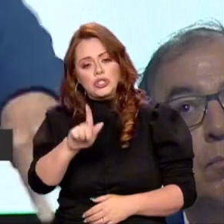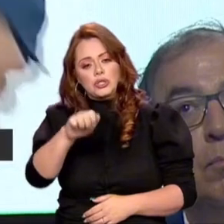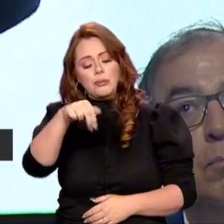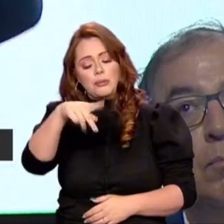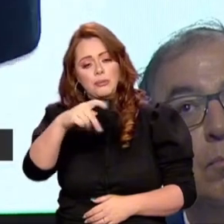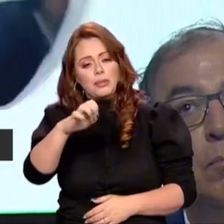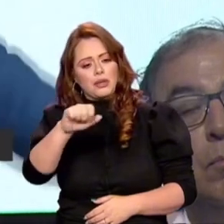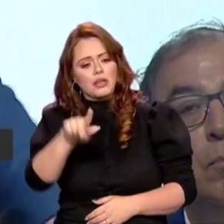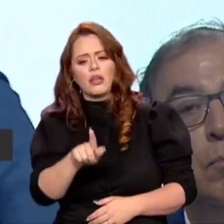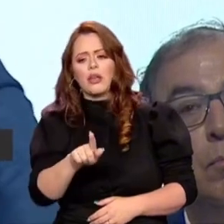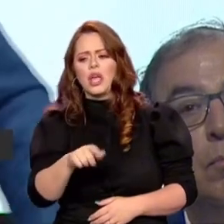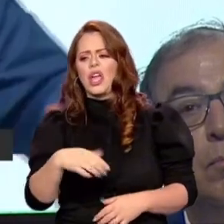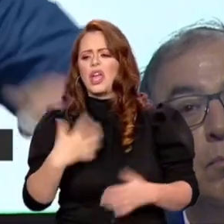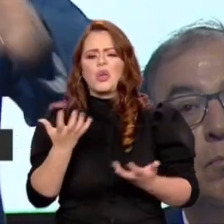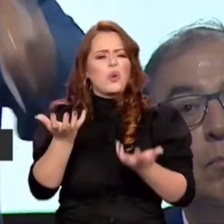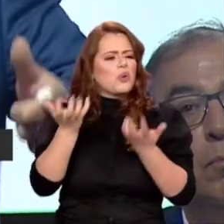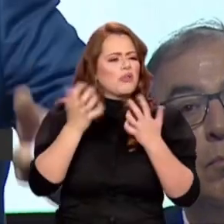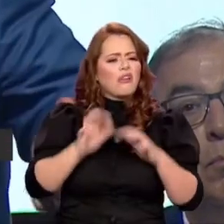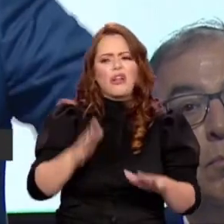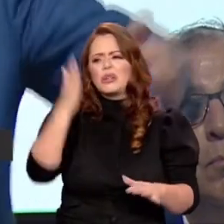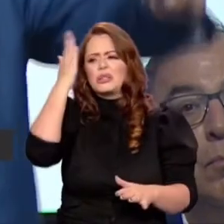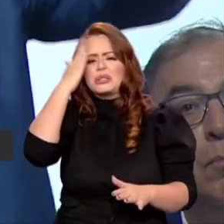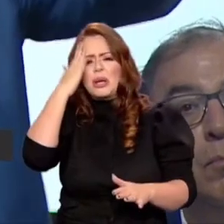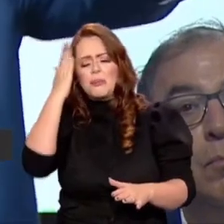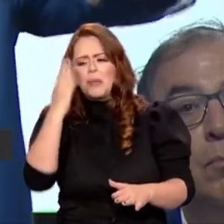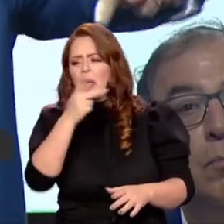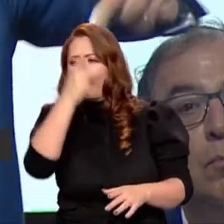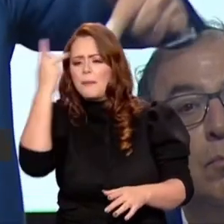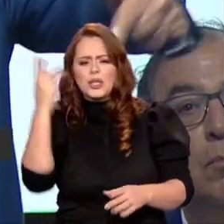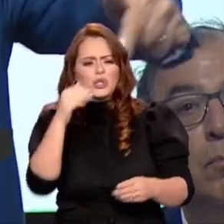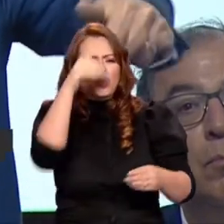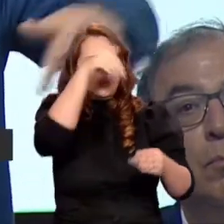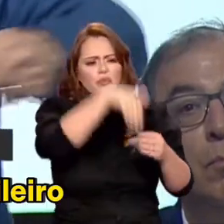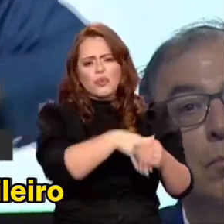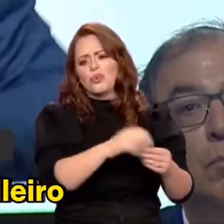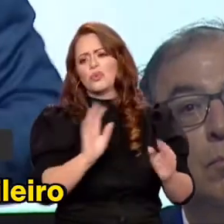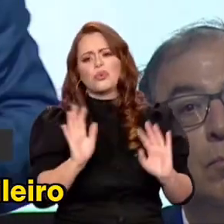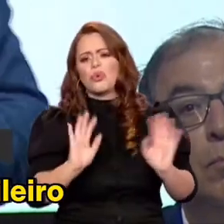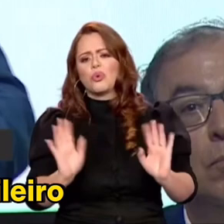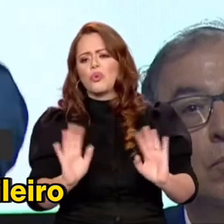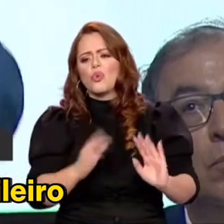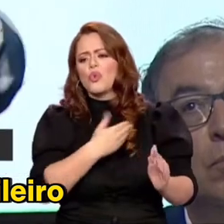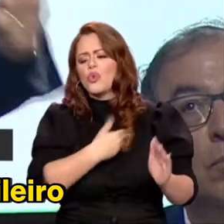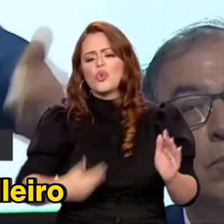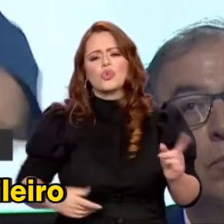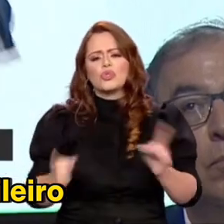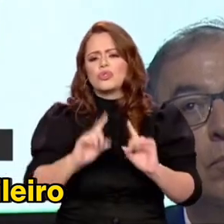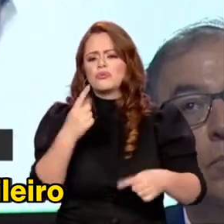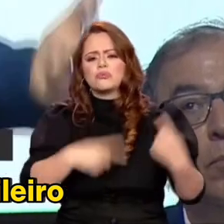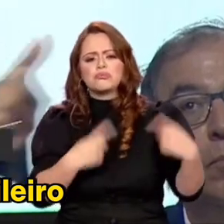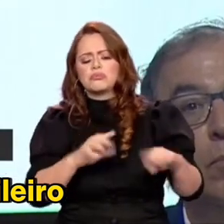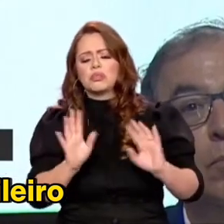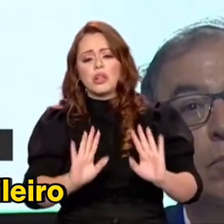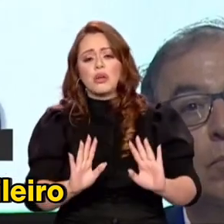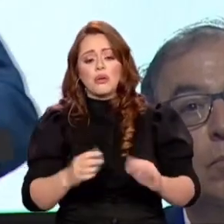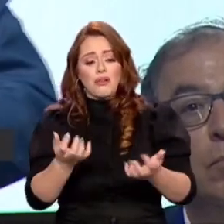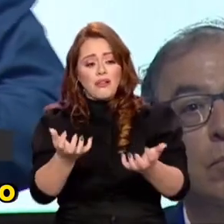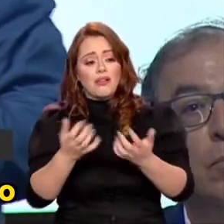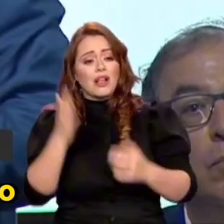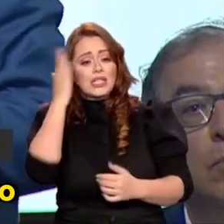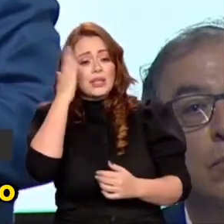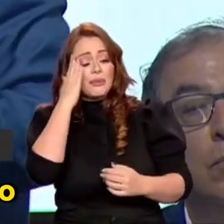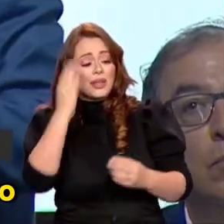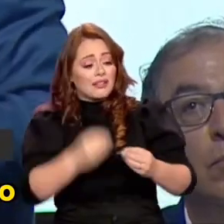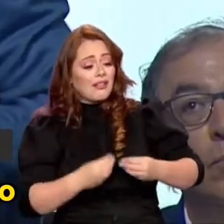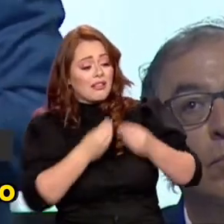no Lula ou não votou no Lula, se ele anulou o voto. Eu quero saber que ele é brasileiro e que ele está exportando um produto brasileiro